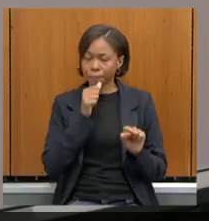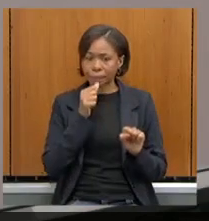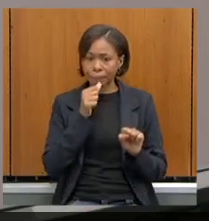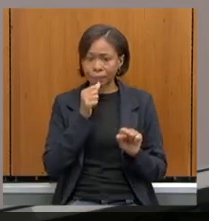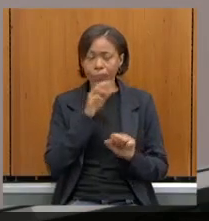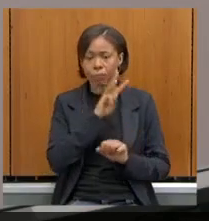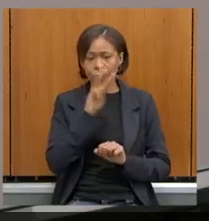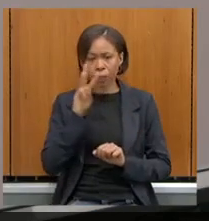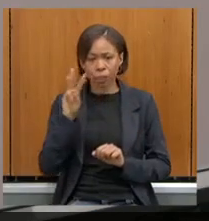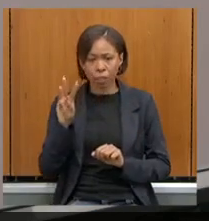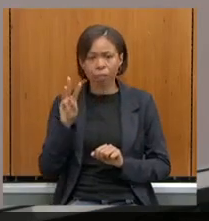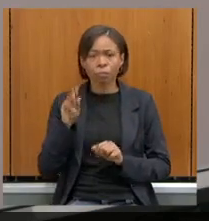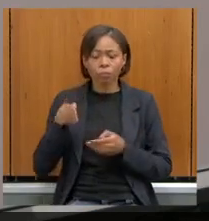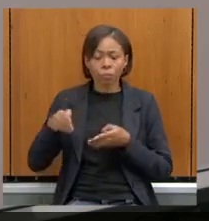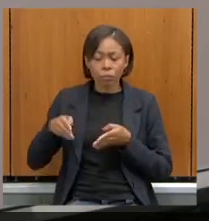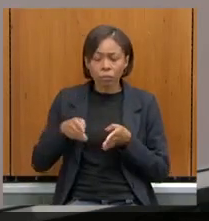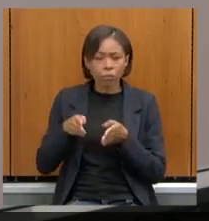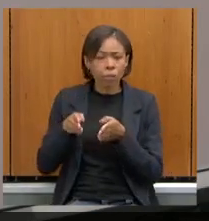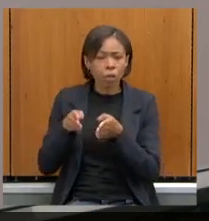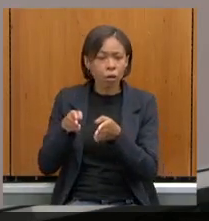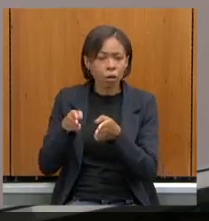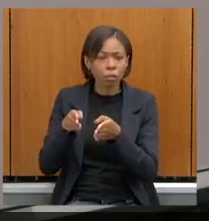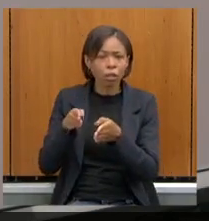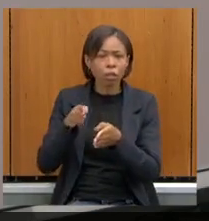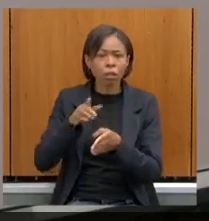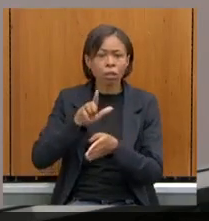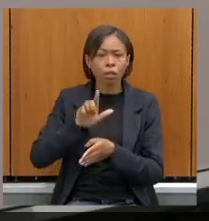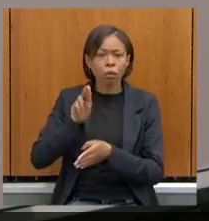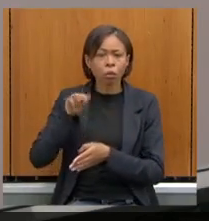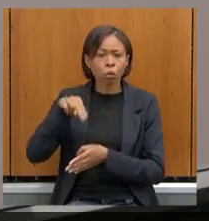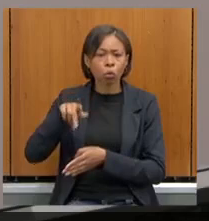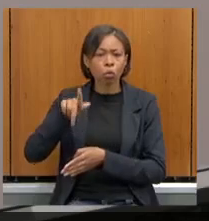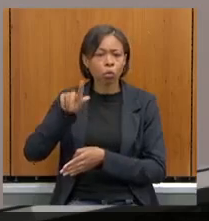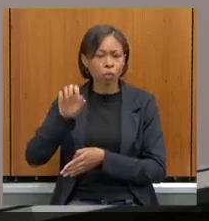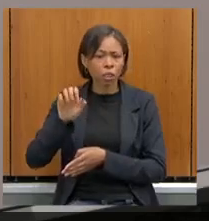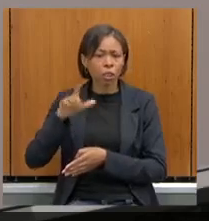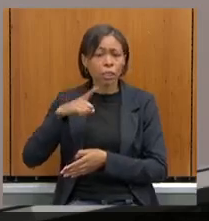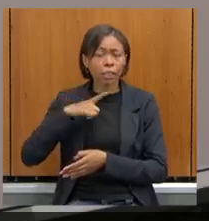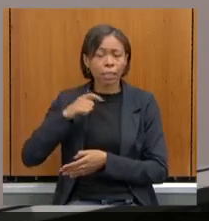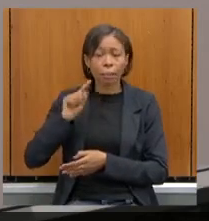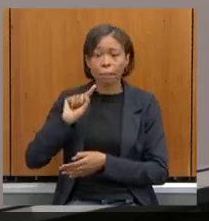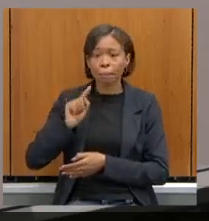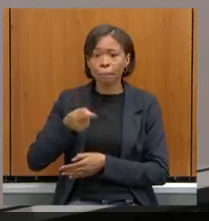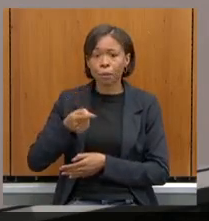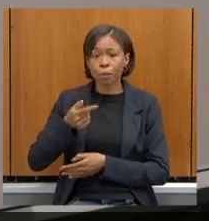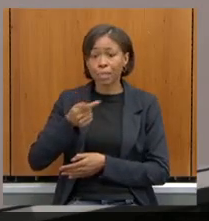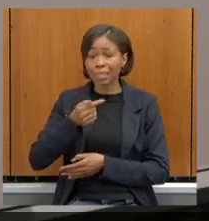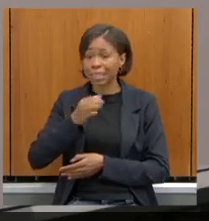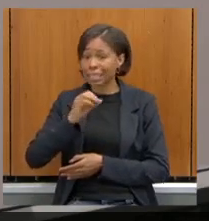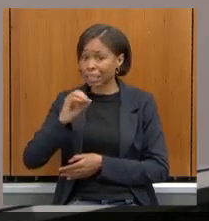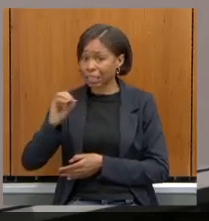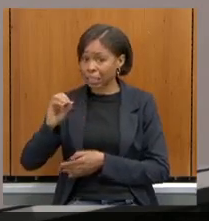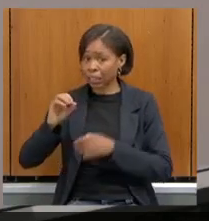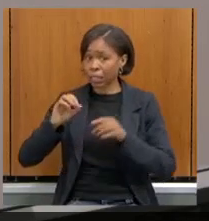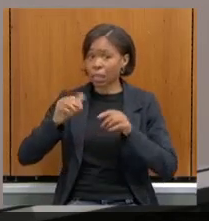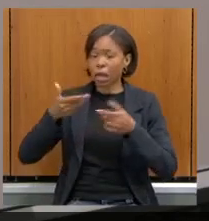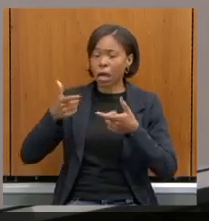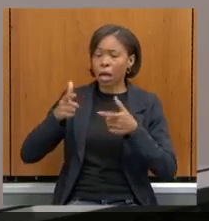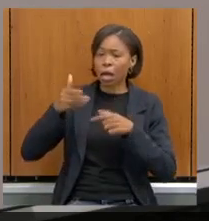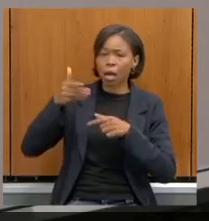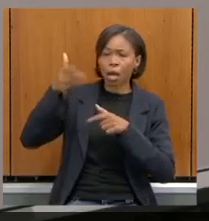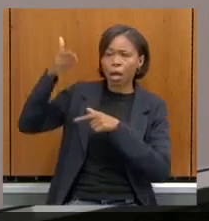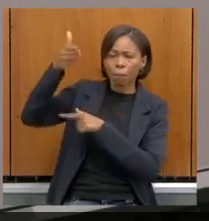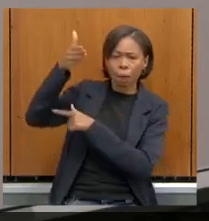estruturação da Rota Lund com 1.700 placas, que são mais de 100 grutas e